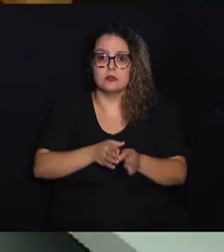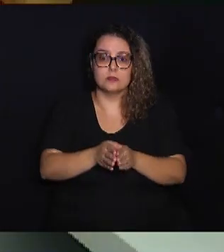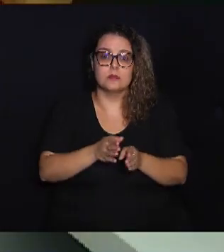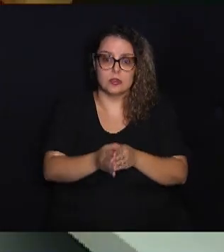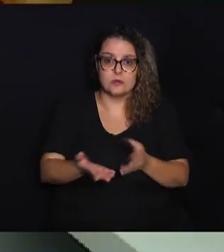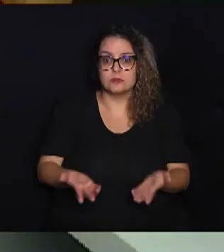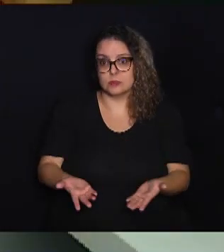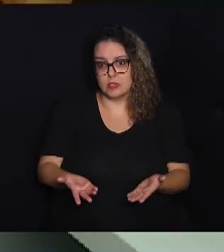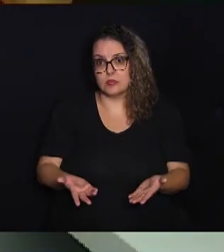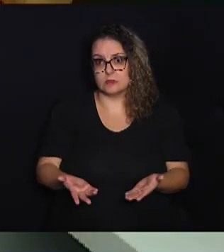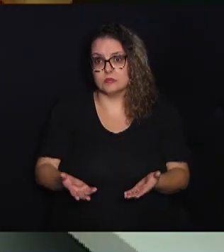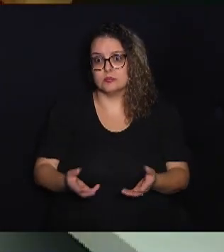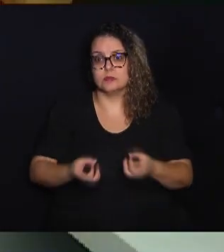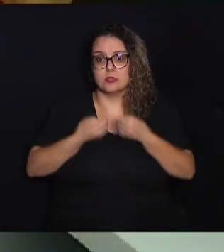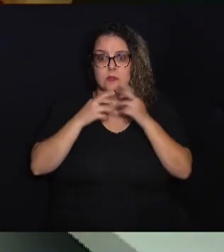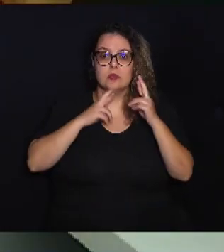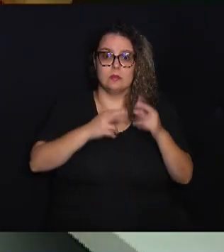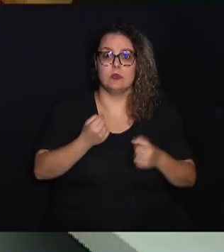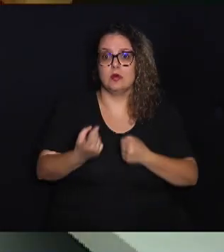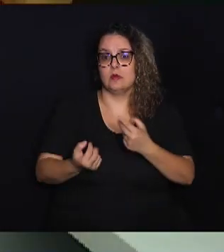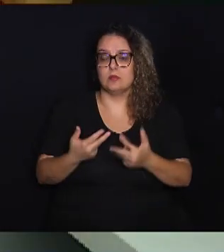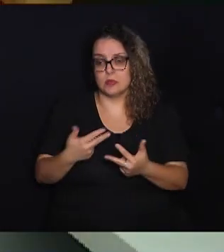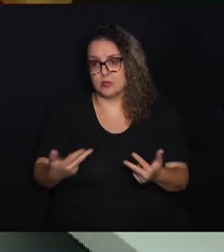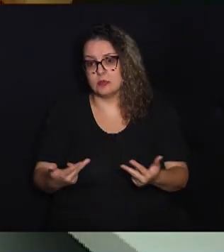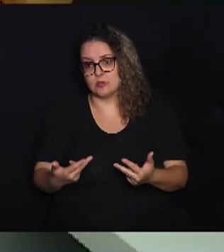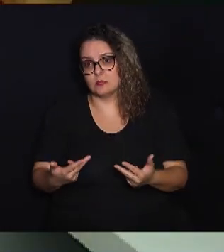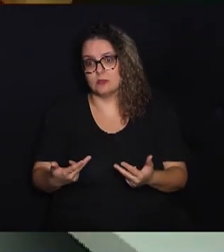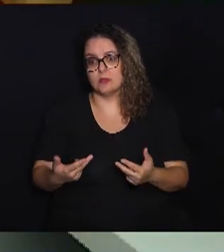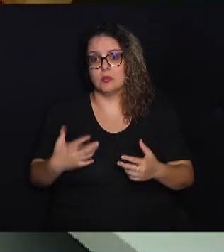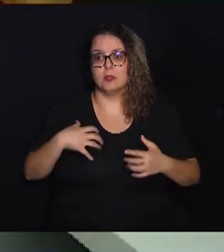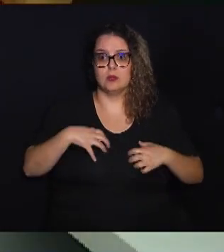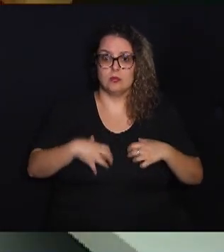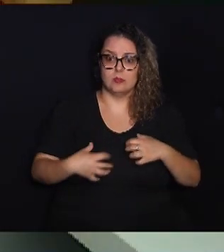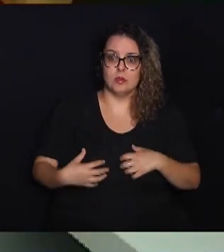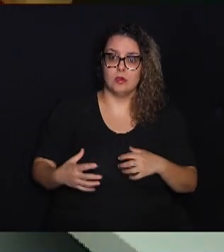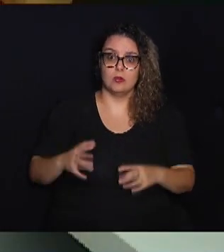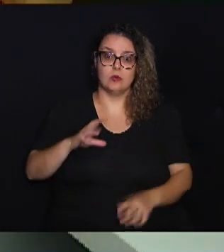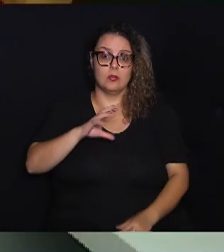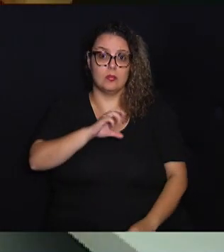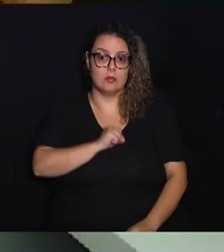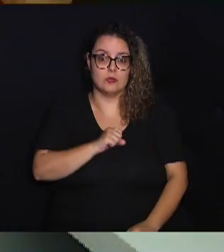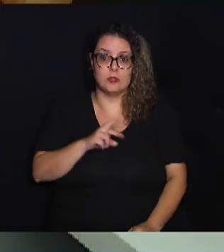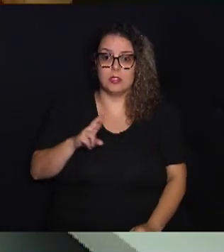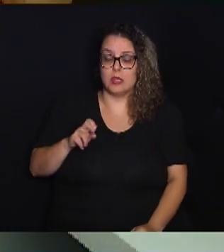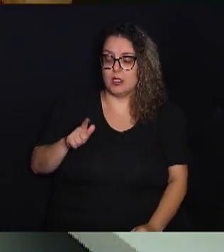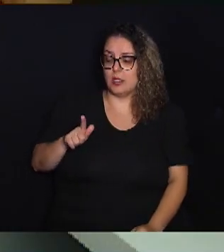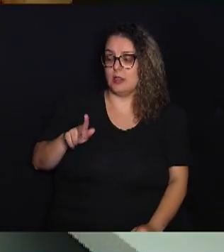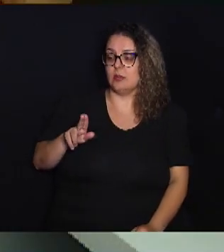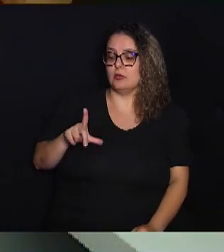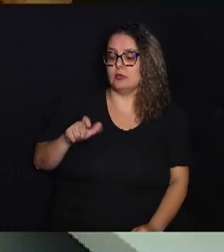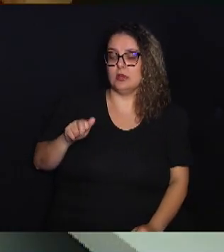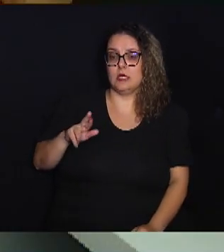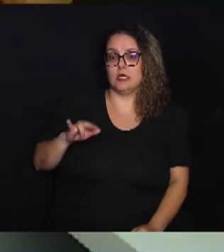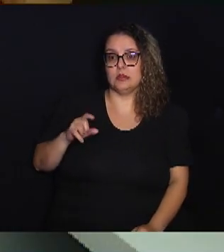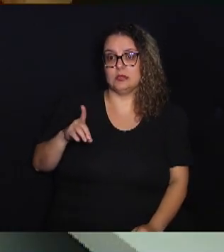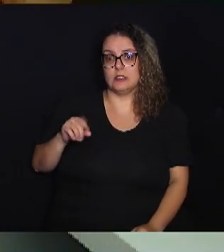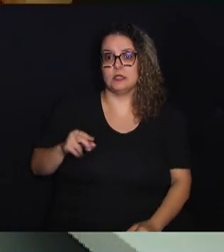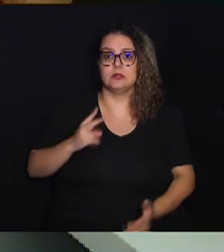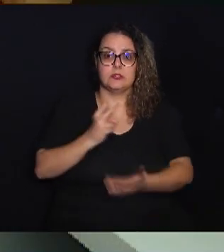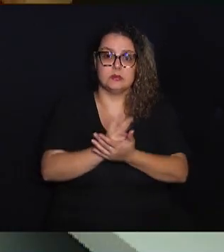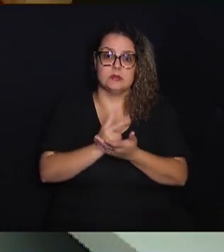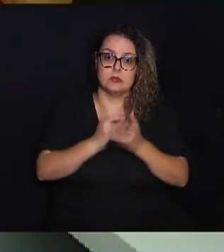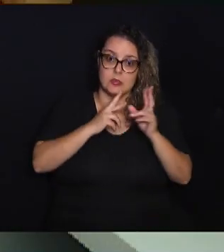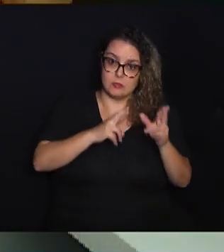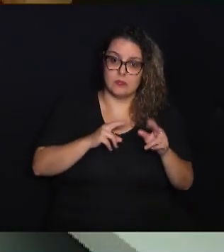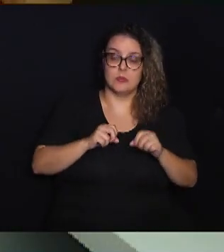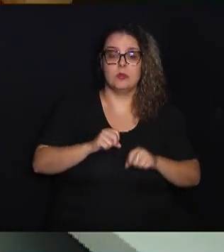Então, algumas coisas, né? O nosso organismo gosta de regularidade, então sempre tentar dormir no mesmo horário e acordar no